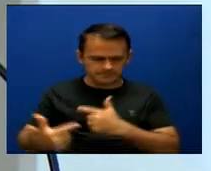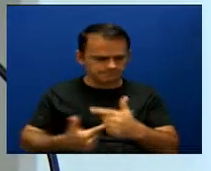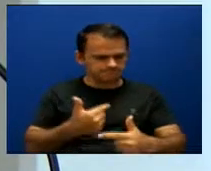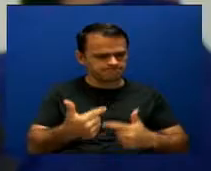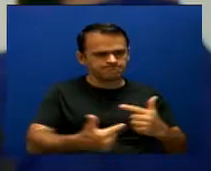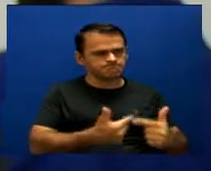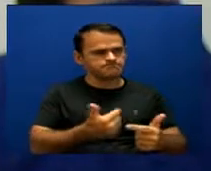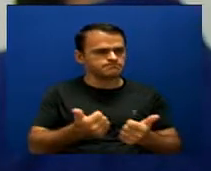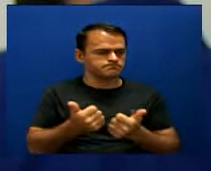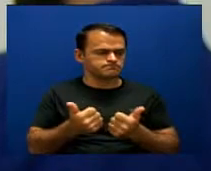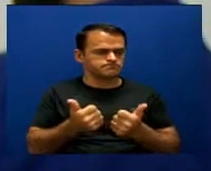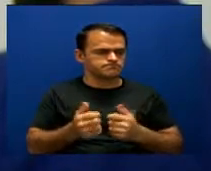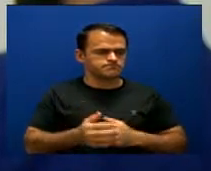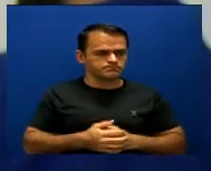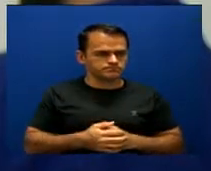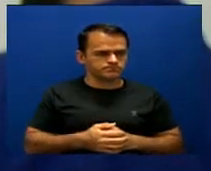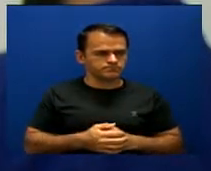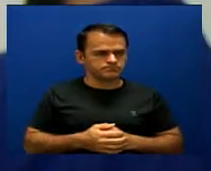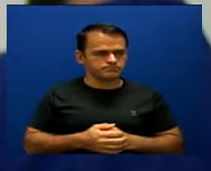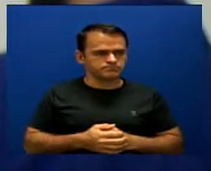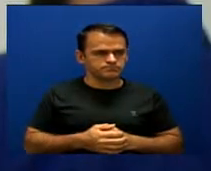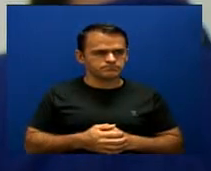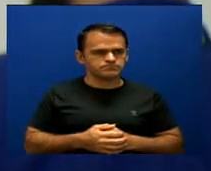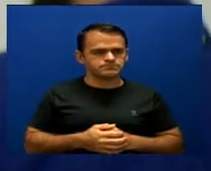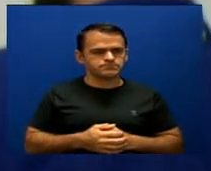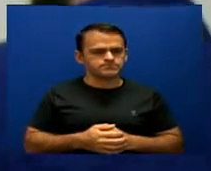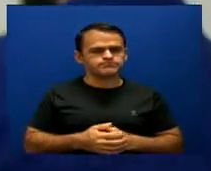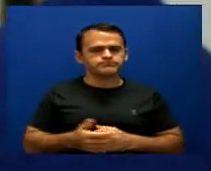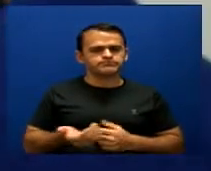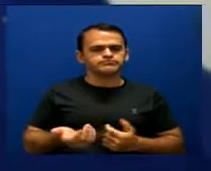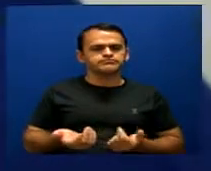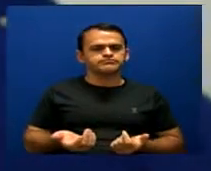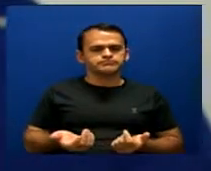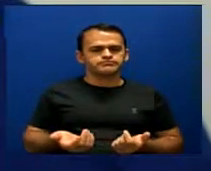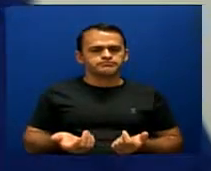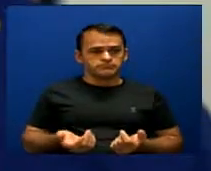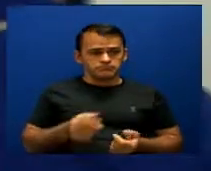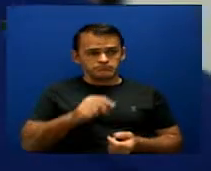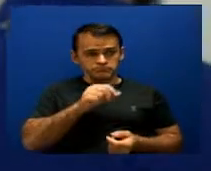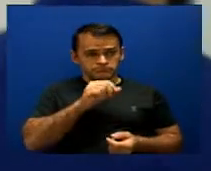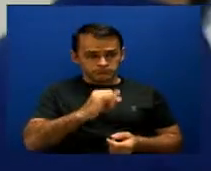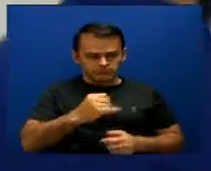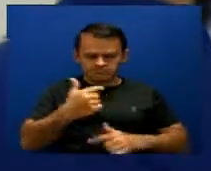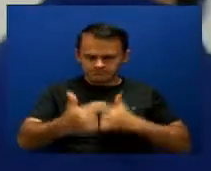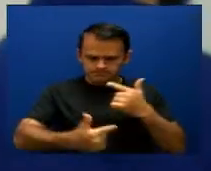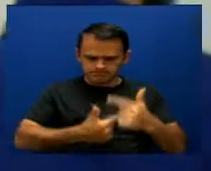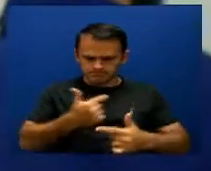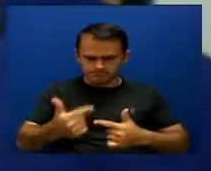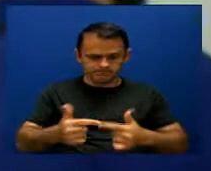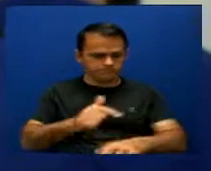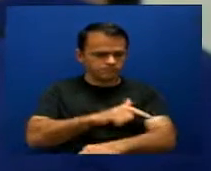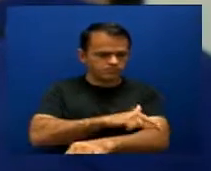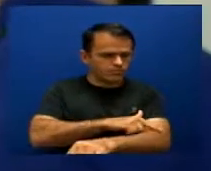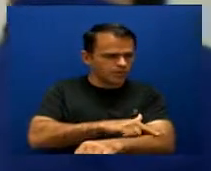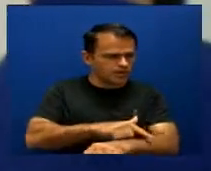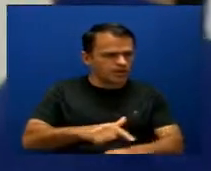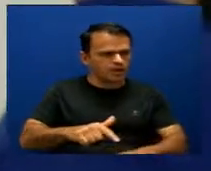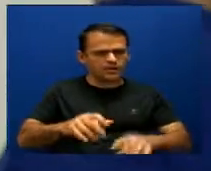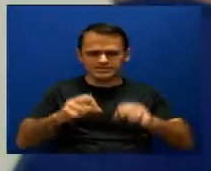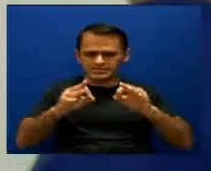nós fazemos imbuídos dos melhores preceitos, não existe como dar errado. Não existe, não tem a